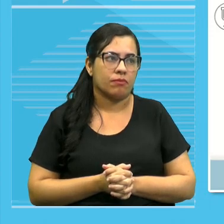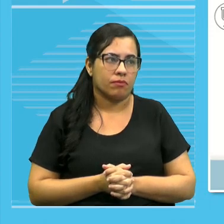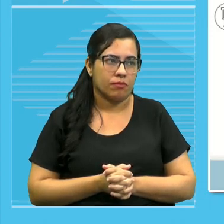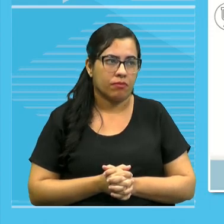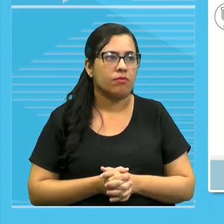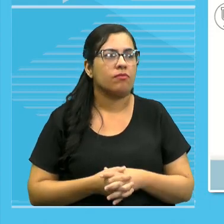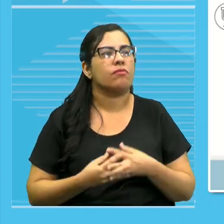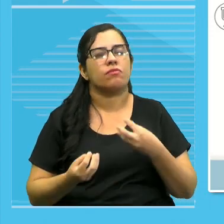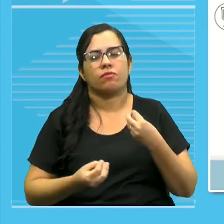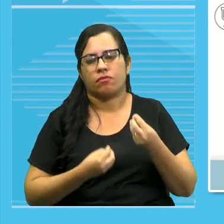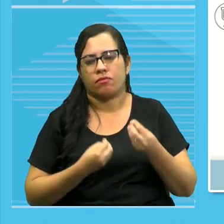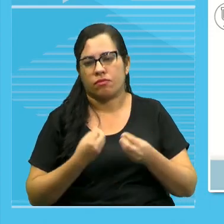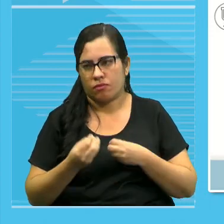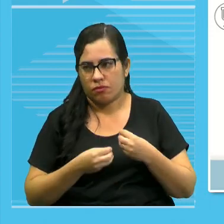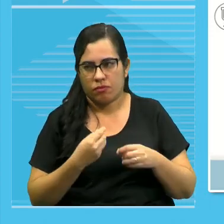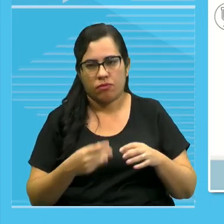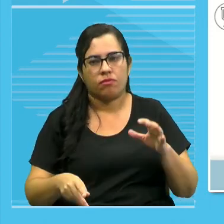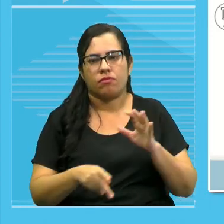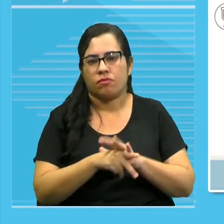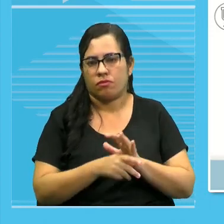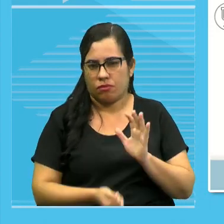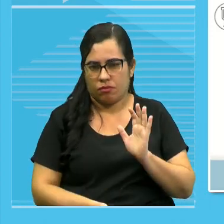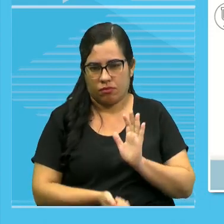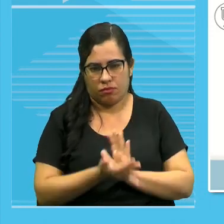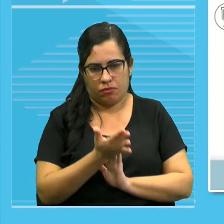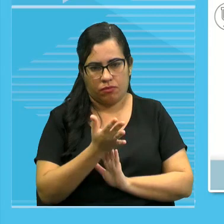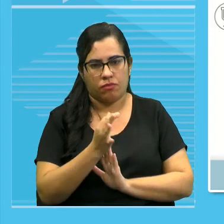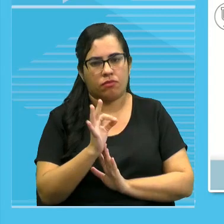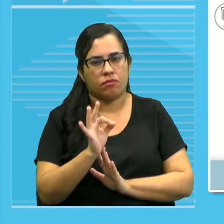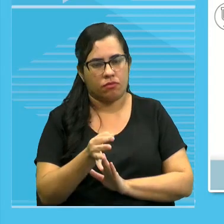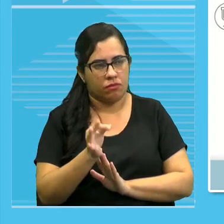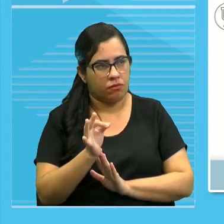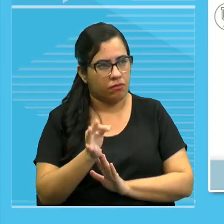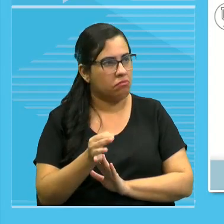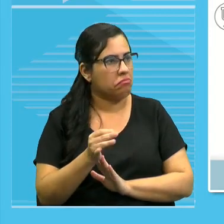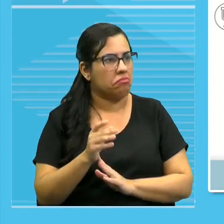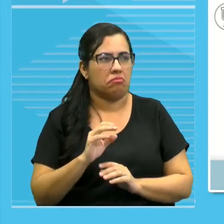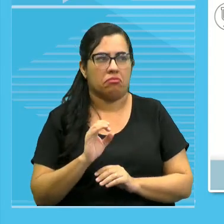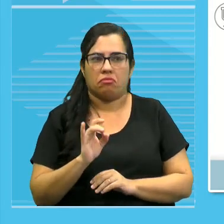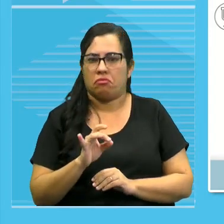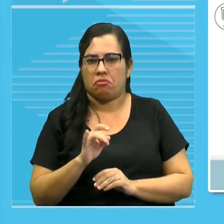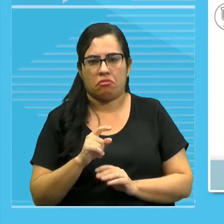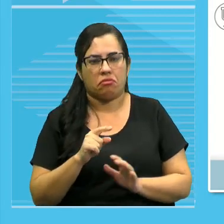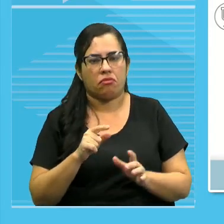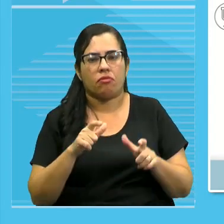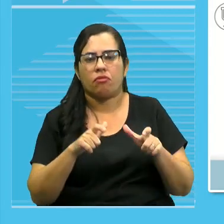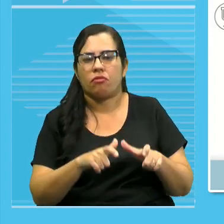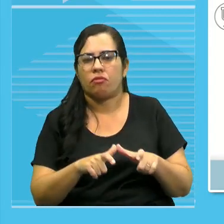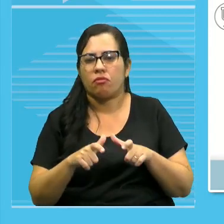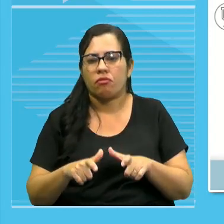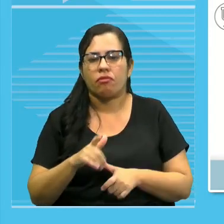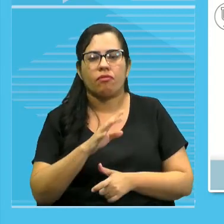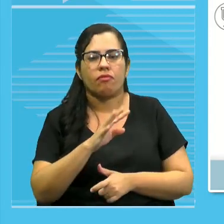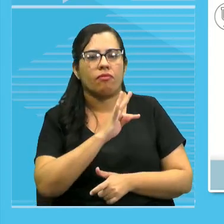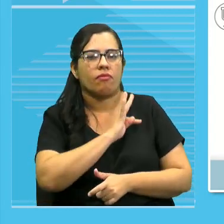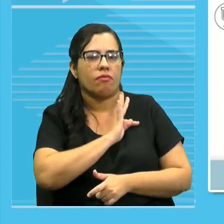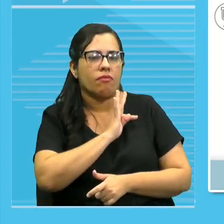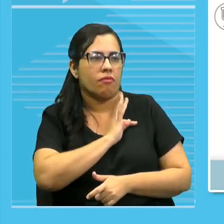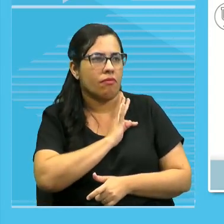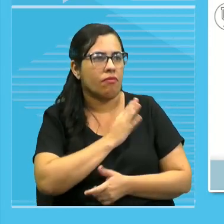o modo de produção Então é só procurar lugar técnico